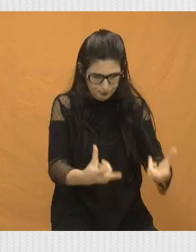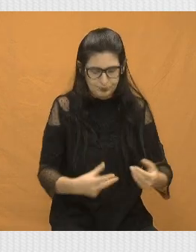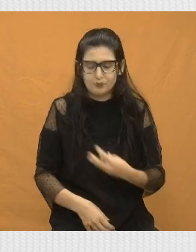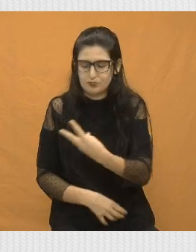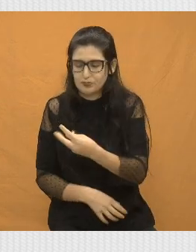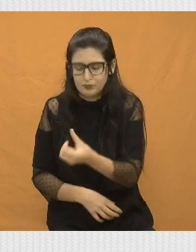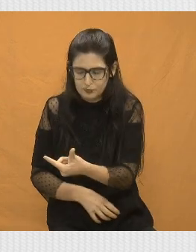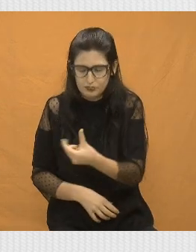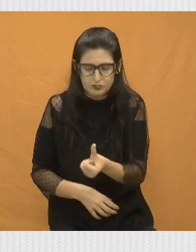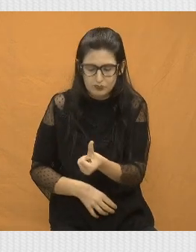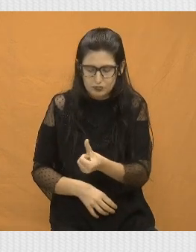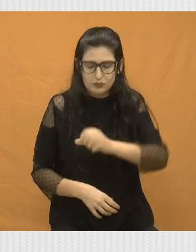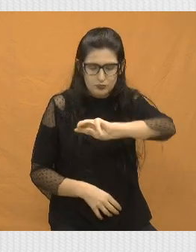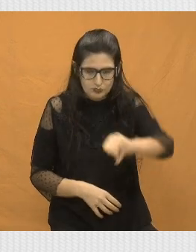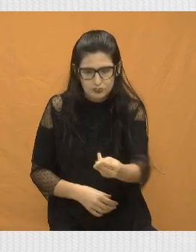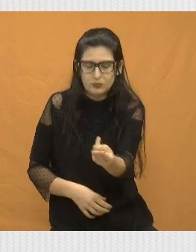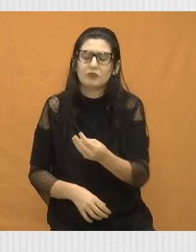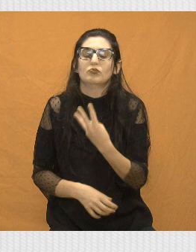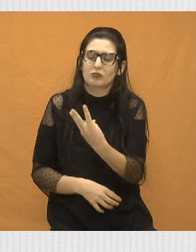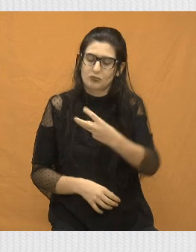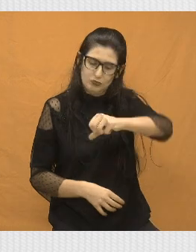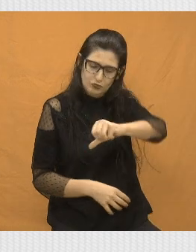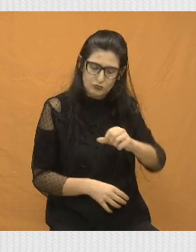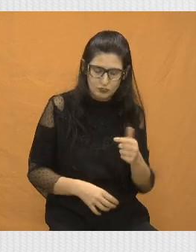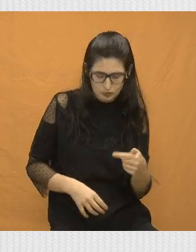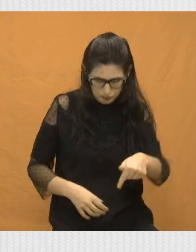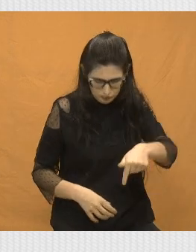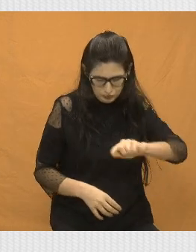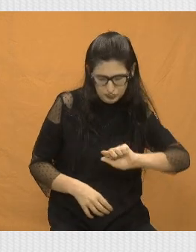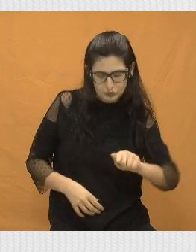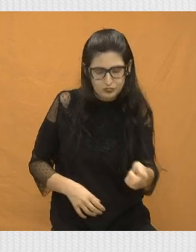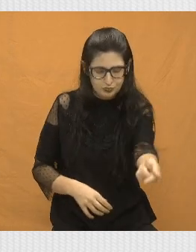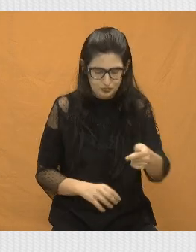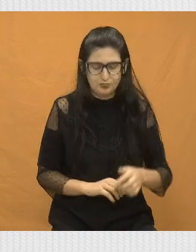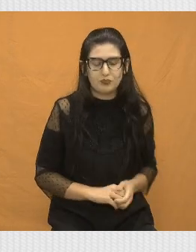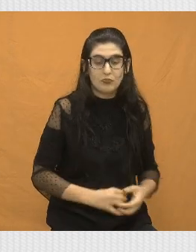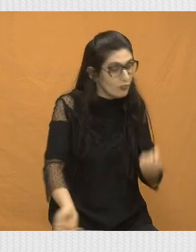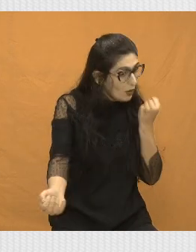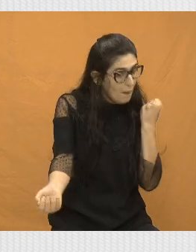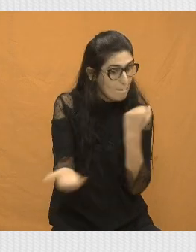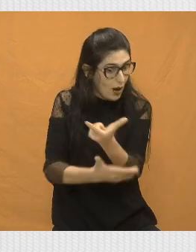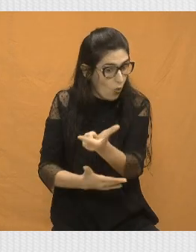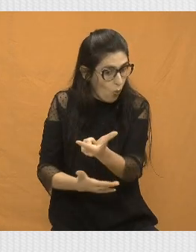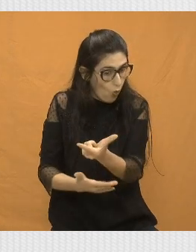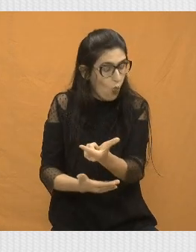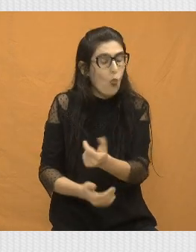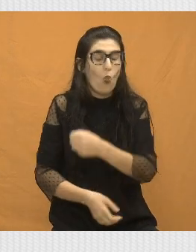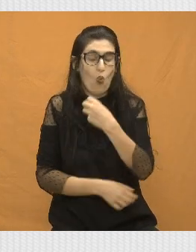326 milhões 397 mil, com as despesas pagas